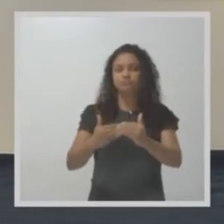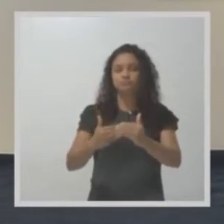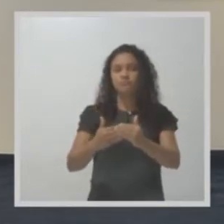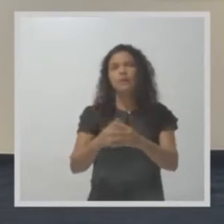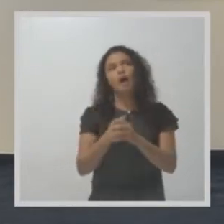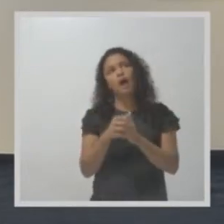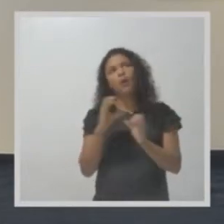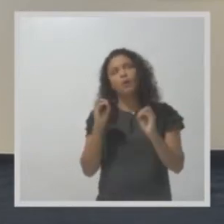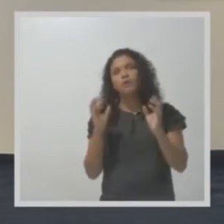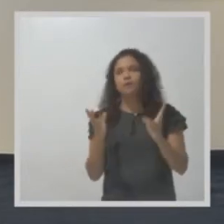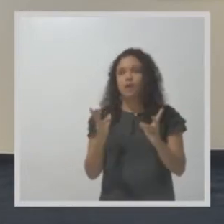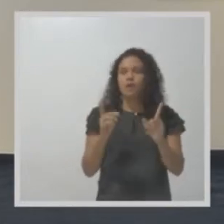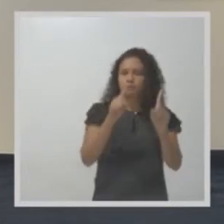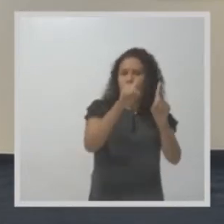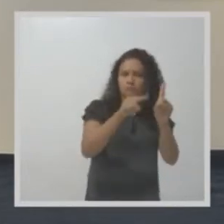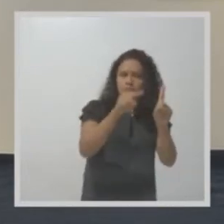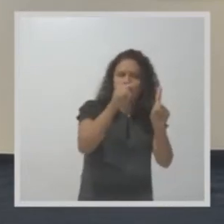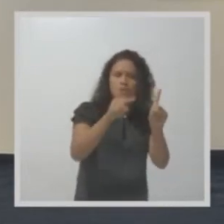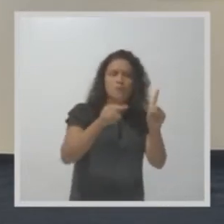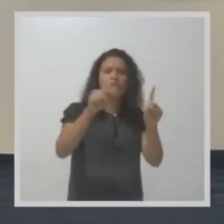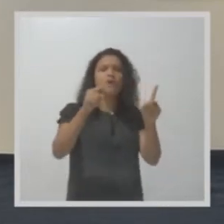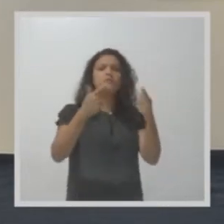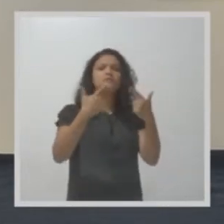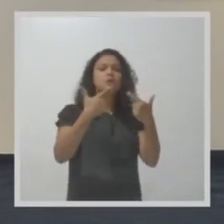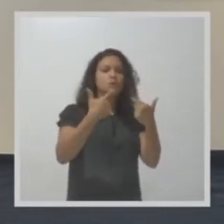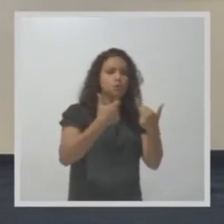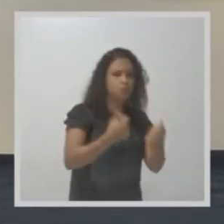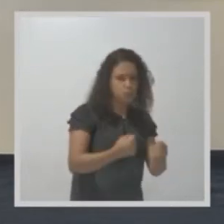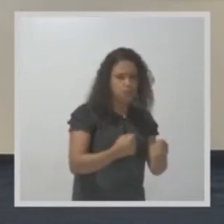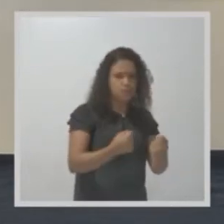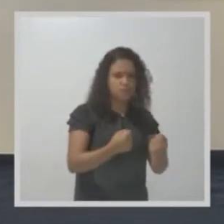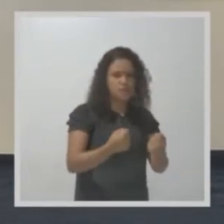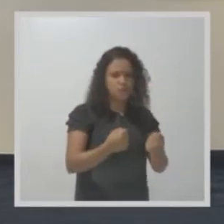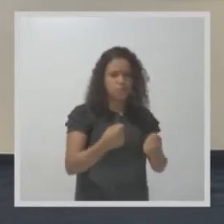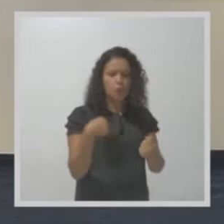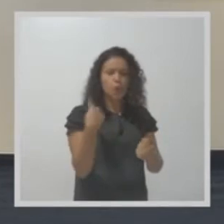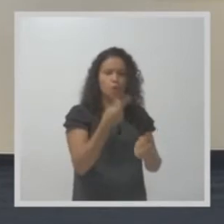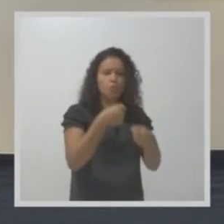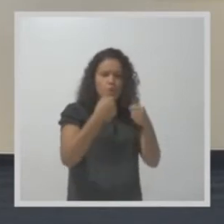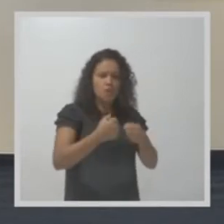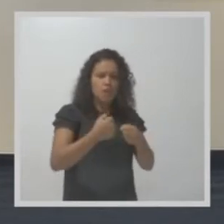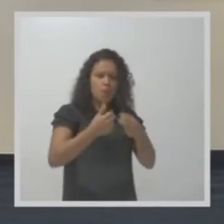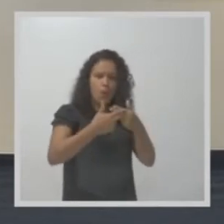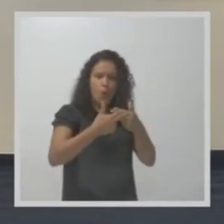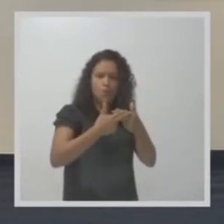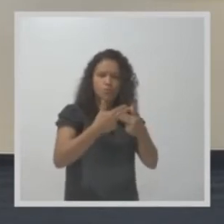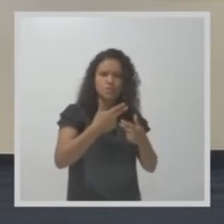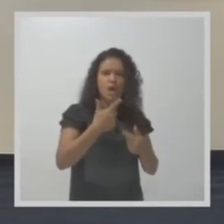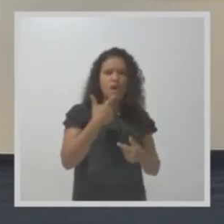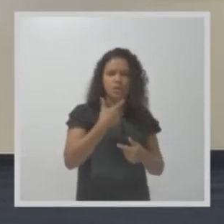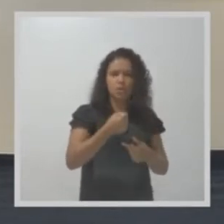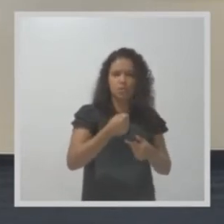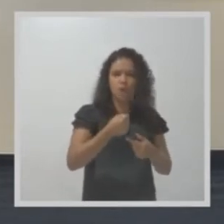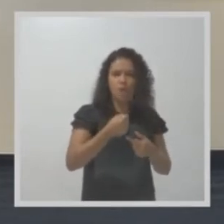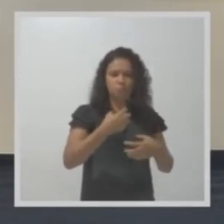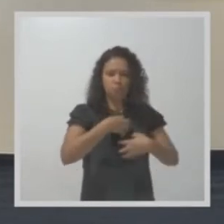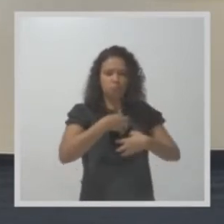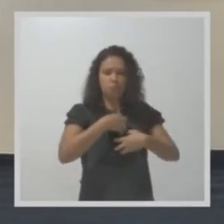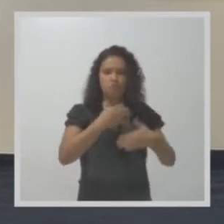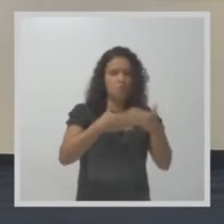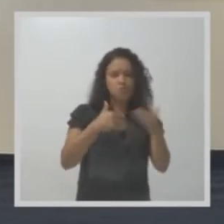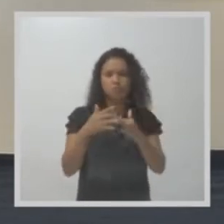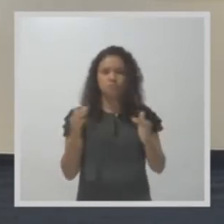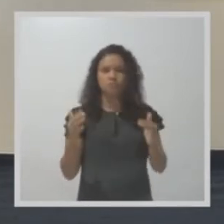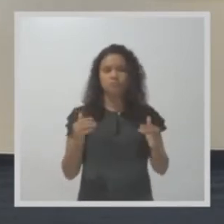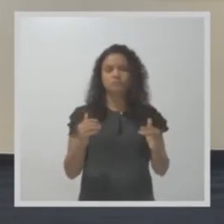variação linguística, nós podemos usar a linguagem conforme nós queremos em qualquer situação? Não, não é isso.